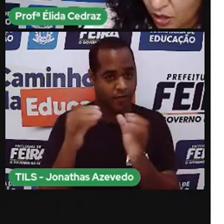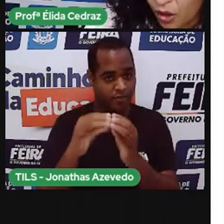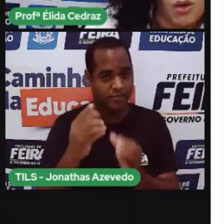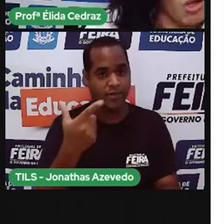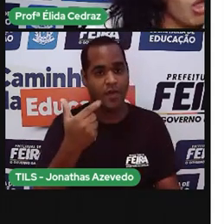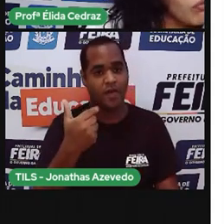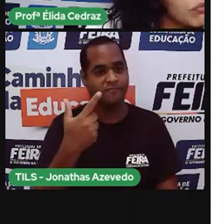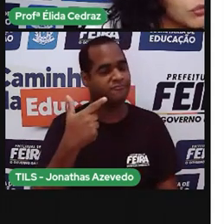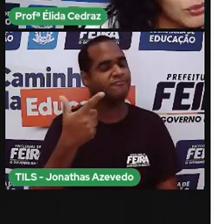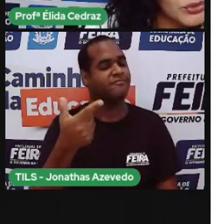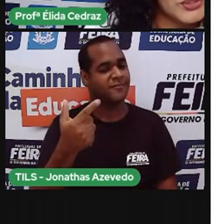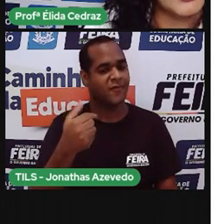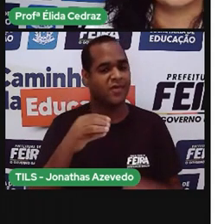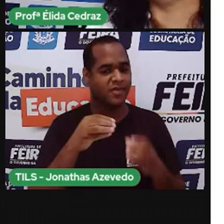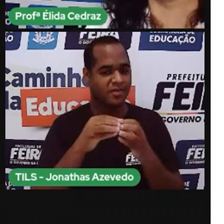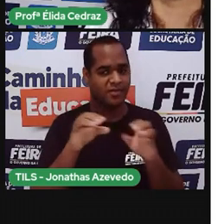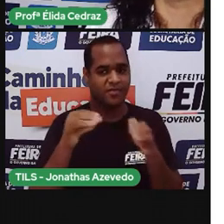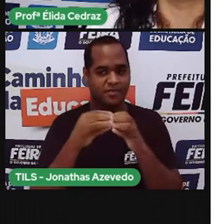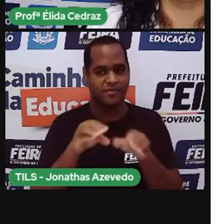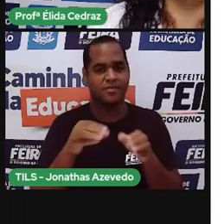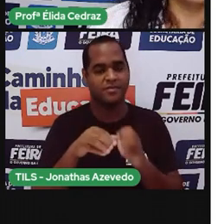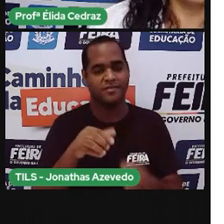12 ovos.